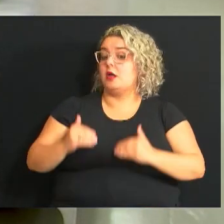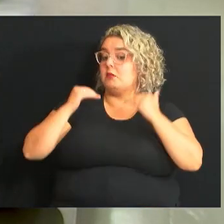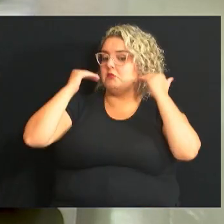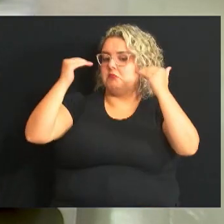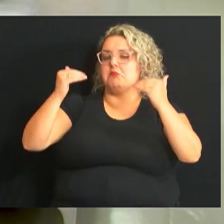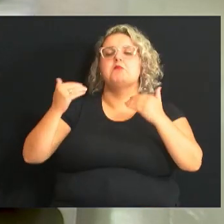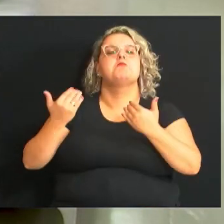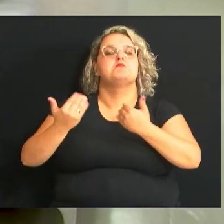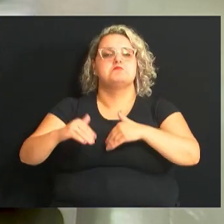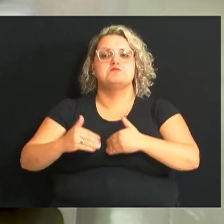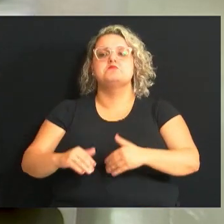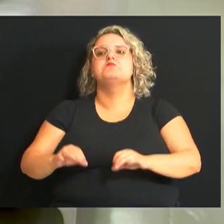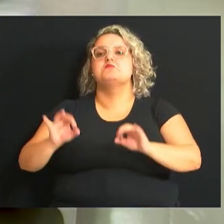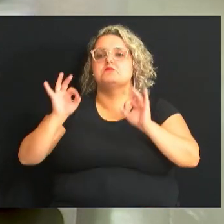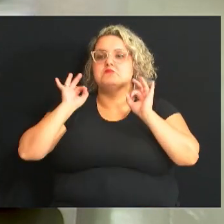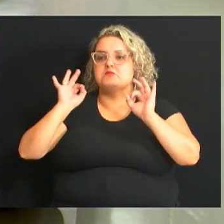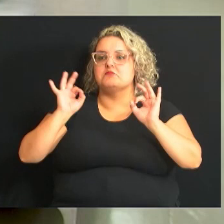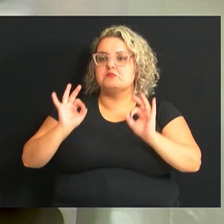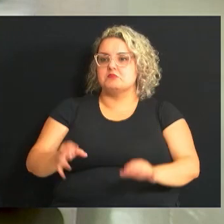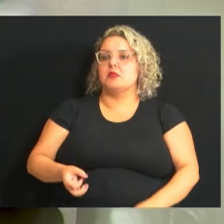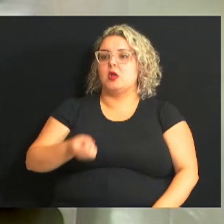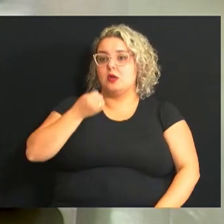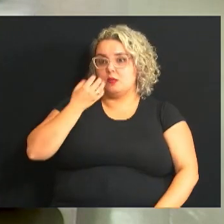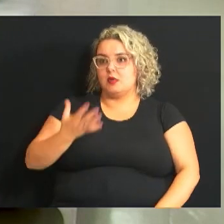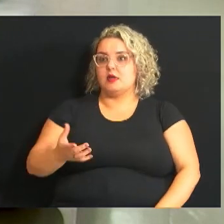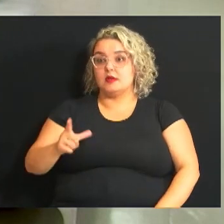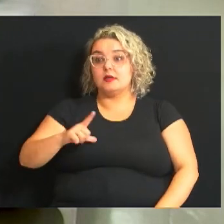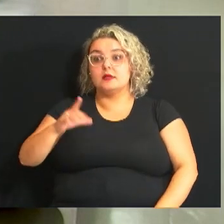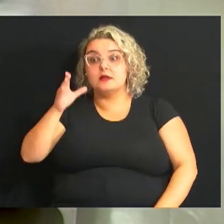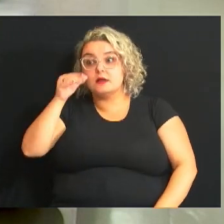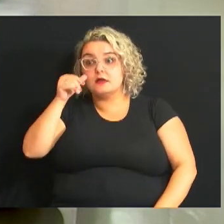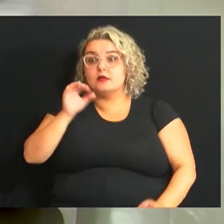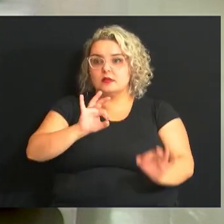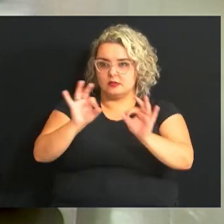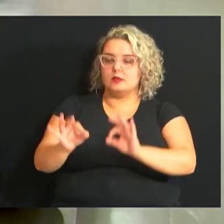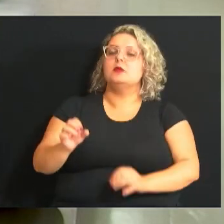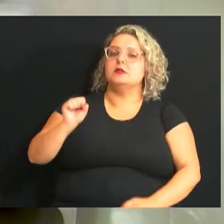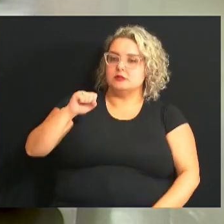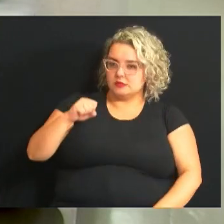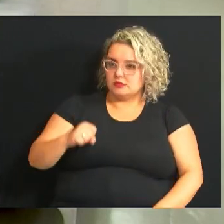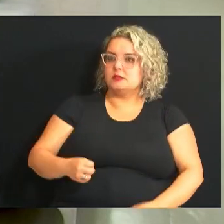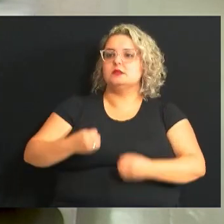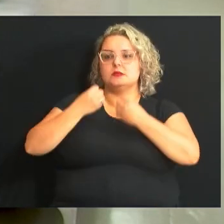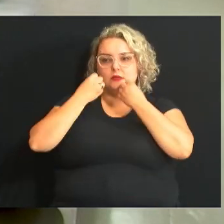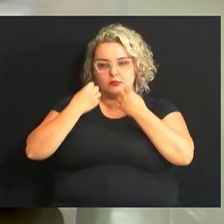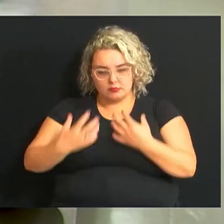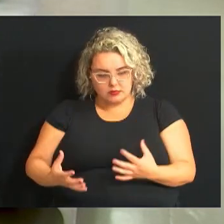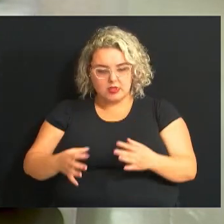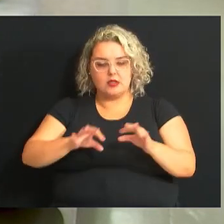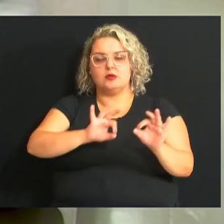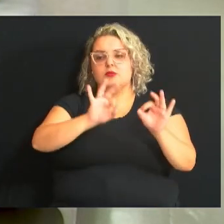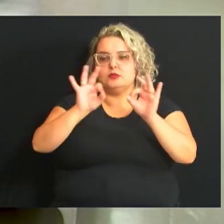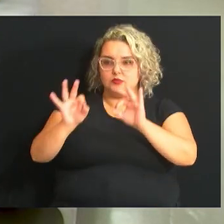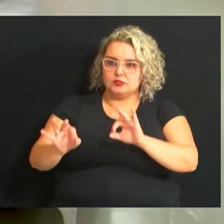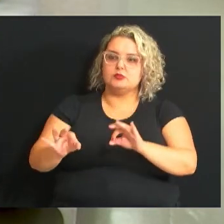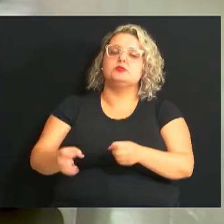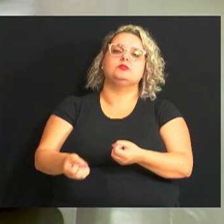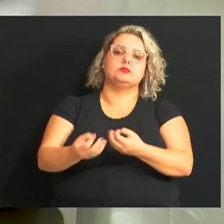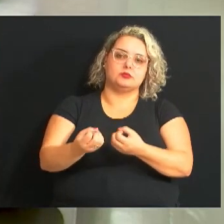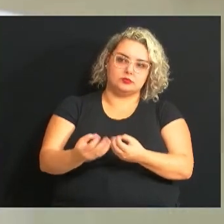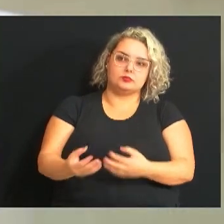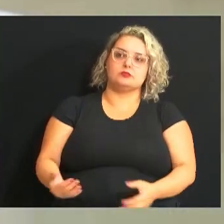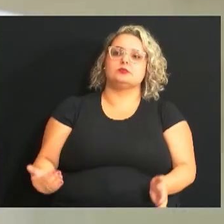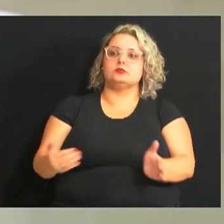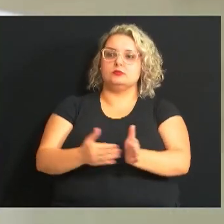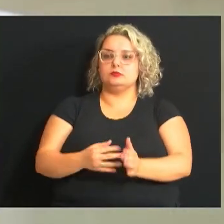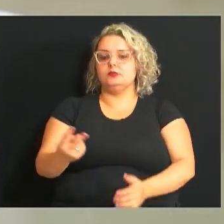e estão indo muito bem, porque tem essa curiosidade, acompanham o curso, estão indo muito bem do que nós temos de informação até aqui a respeito deles.